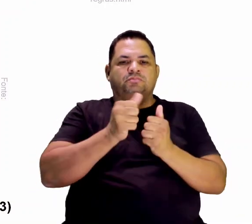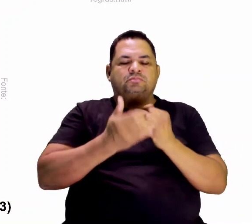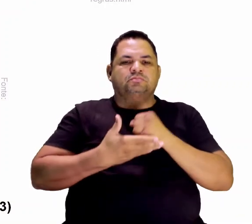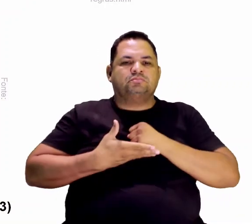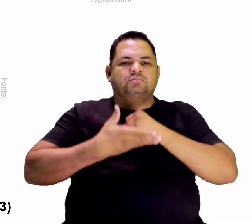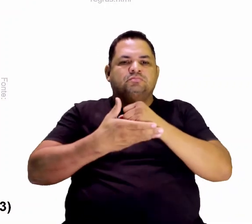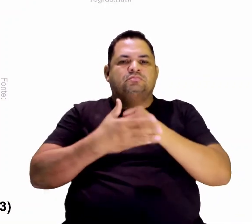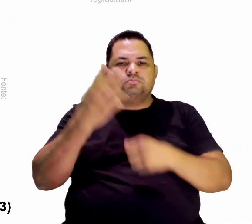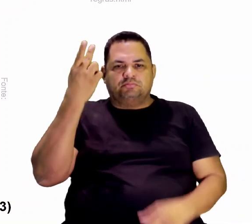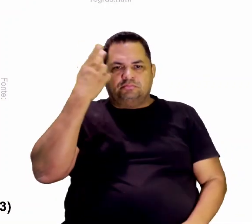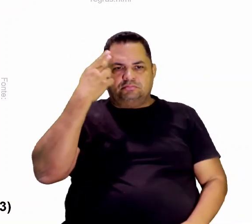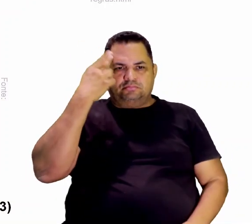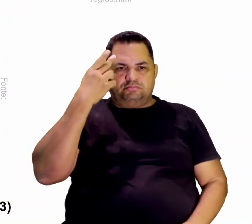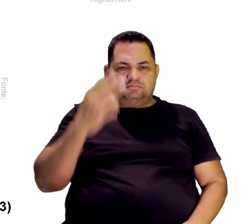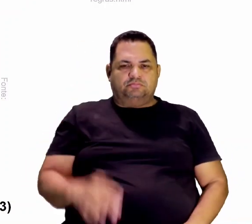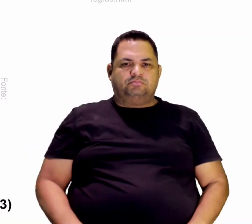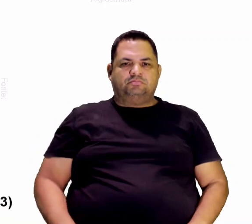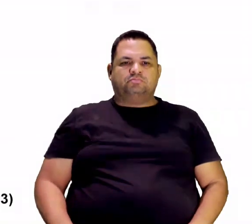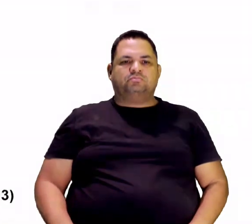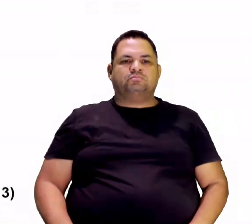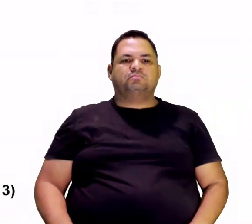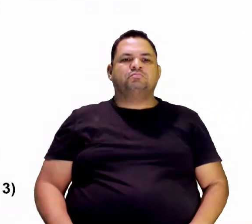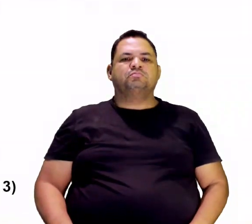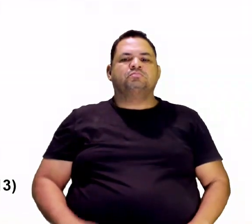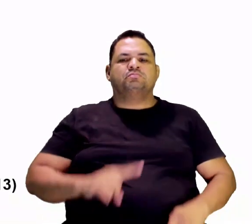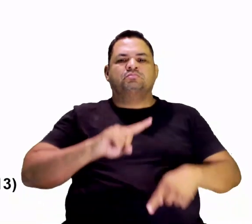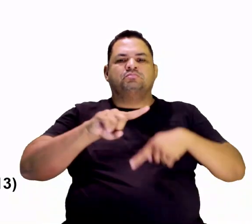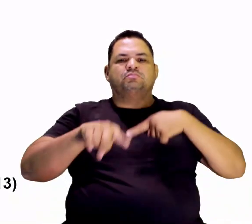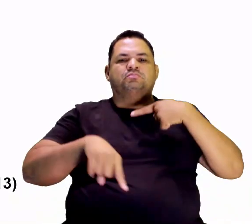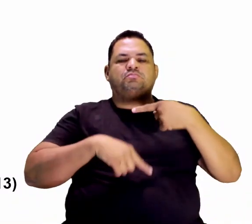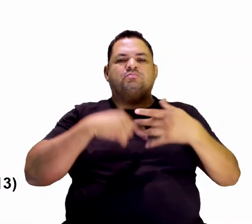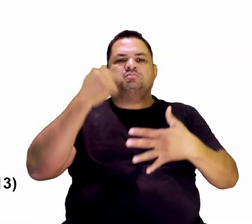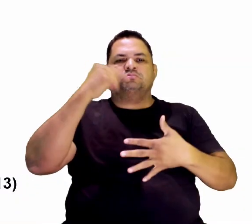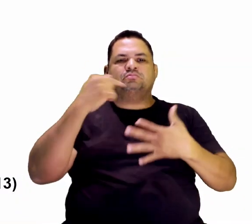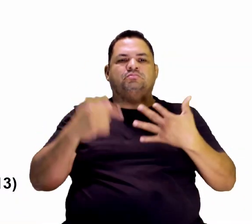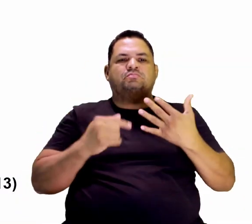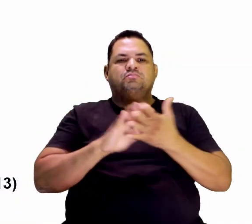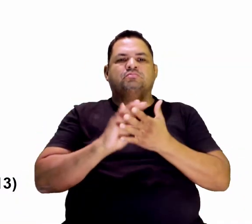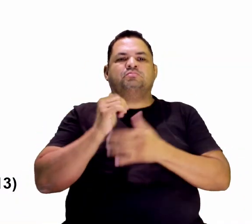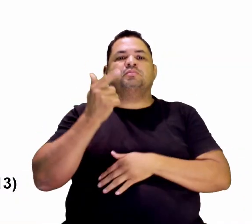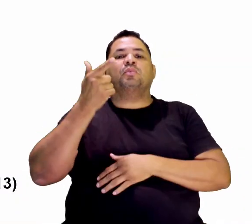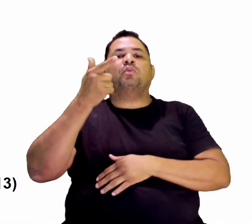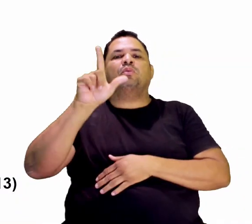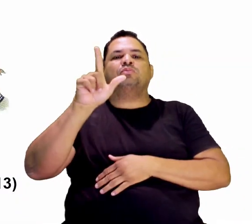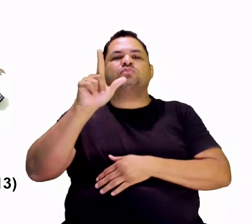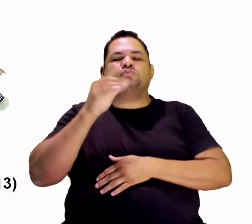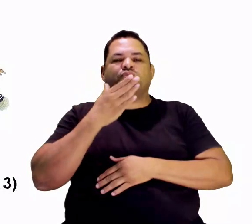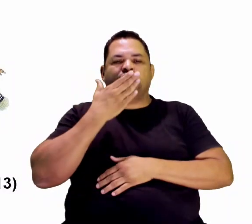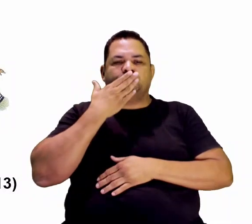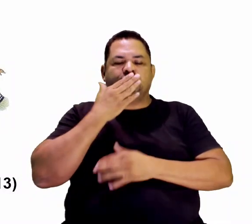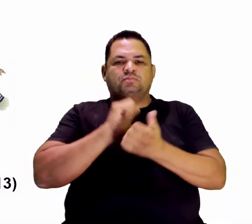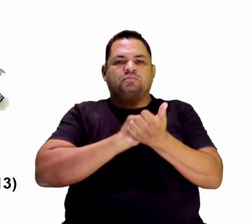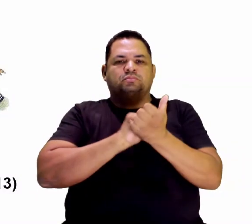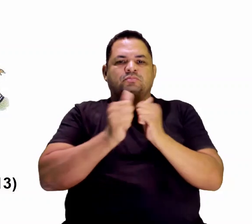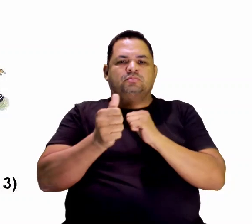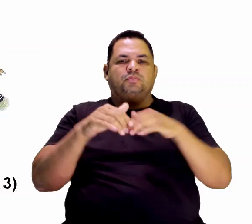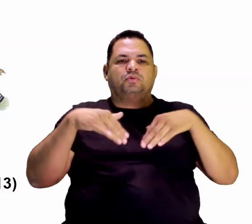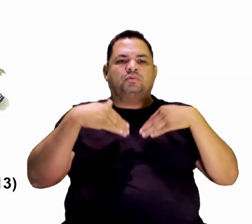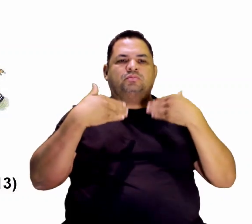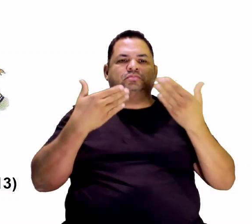Esportes básicos comuns. Neles nós encontramos aí o handball, né? Nós encontramos o